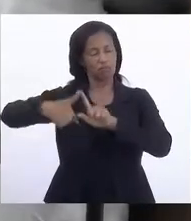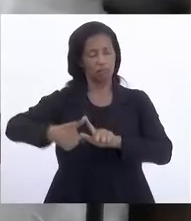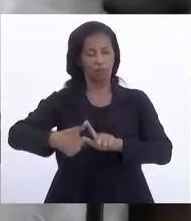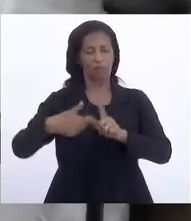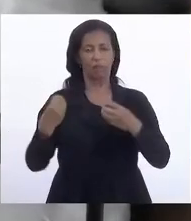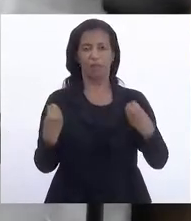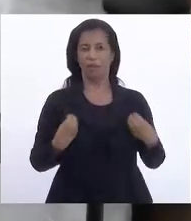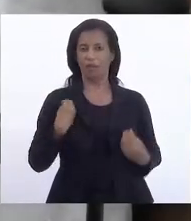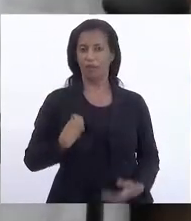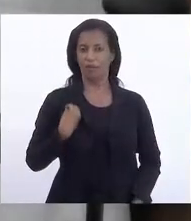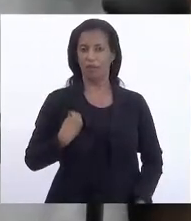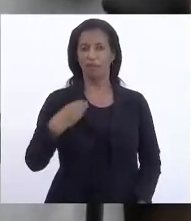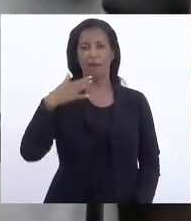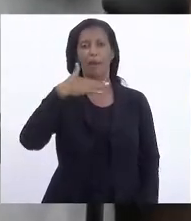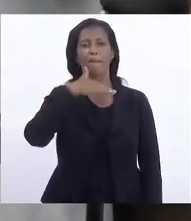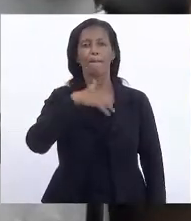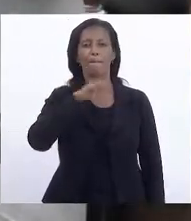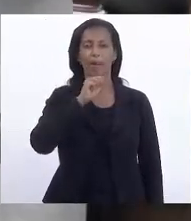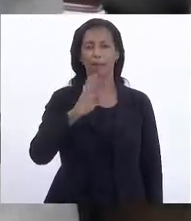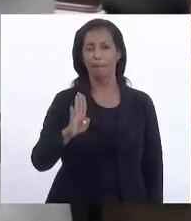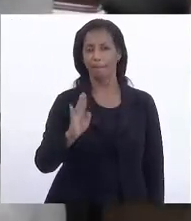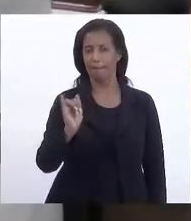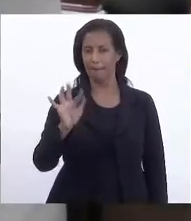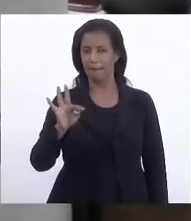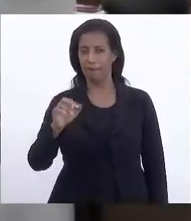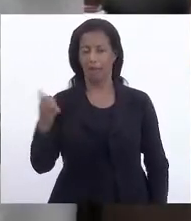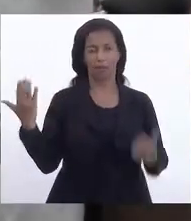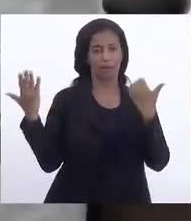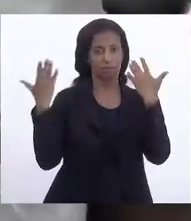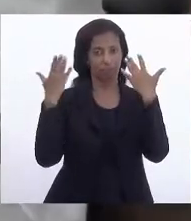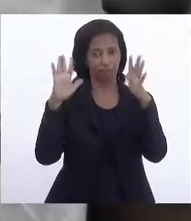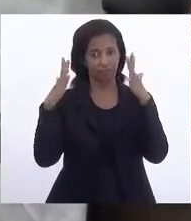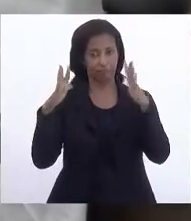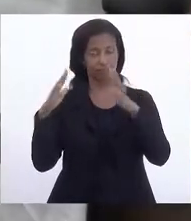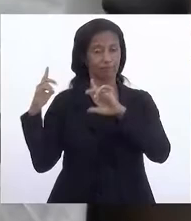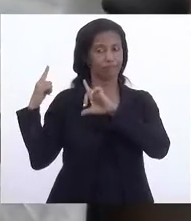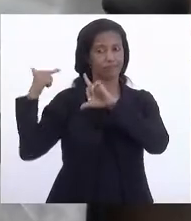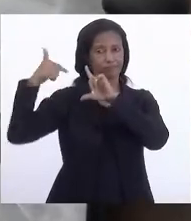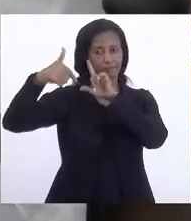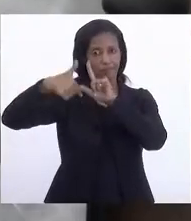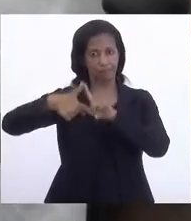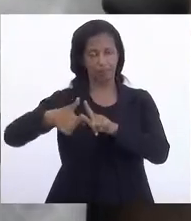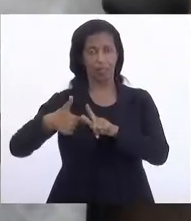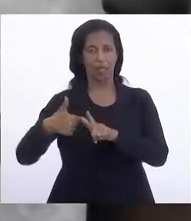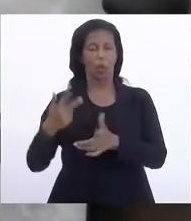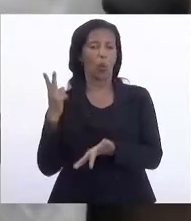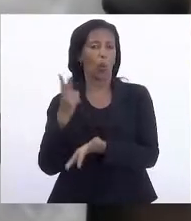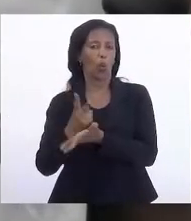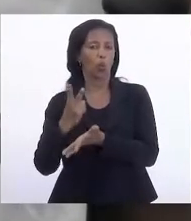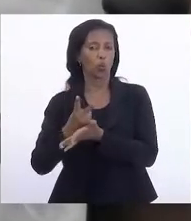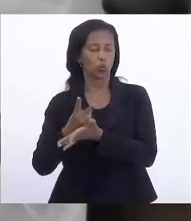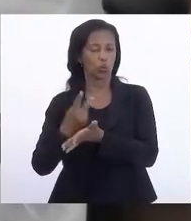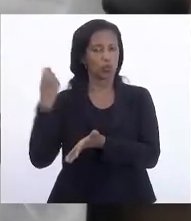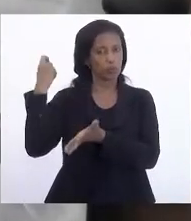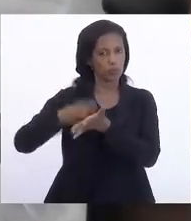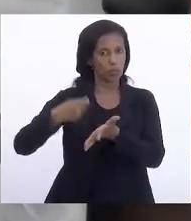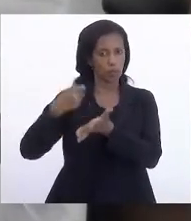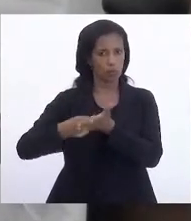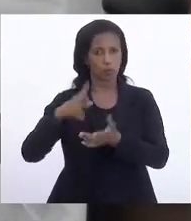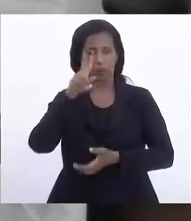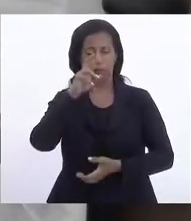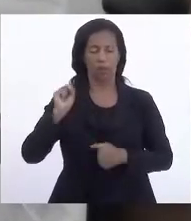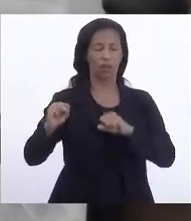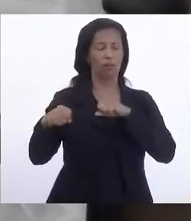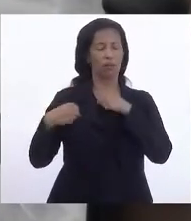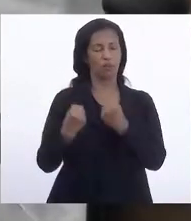Viva a Mambiata de Emanjá, viva os nossos ancestrais, seguimos na luta pela potência